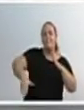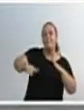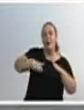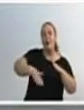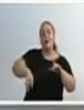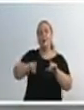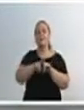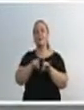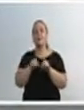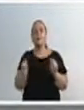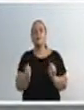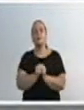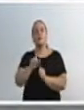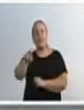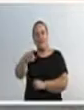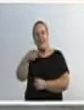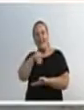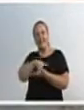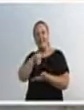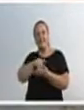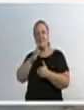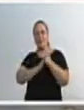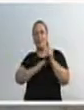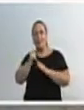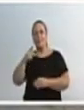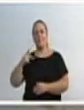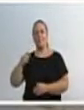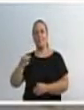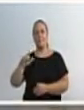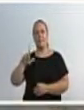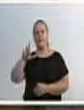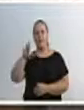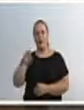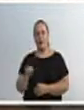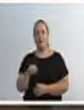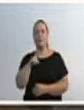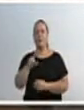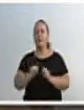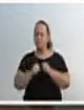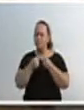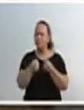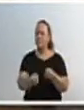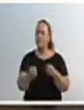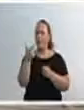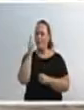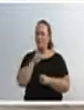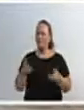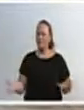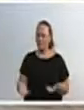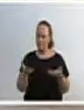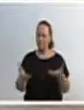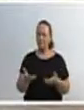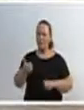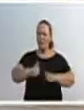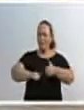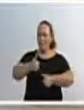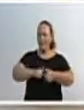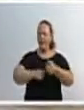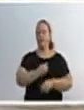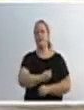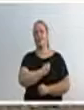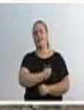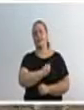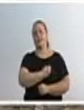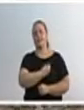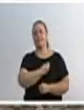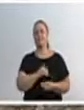ex-secretário de Obras, Paulo França, que se dedicou para essa belíssima obra, trazendo qualidade de vida para a comunidade. Senhoras